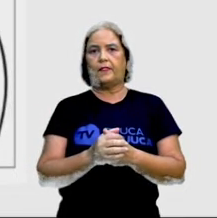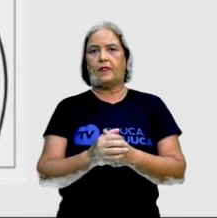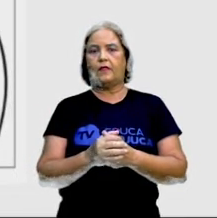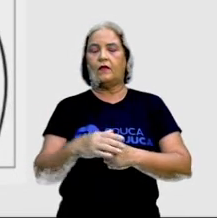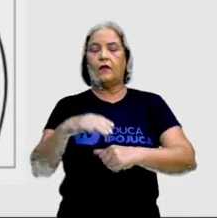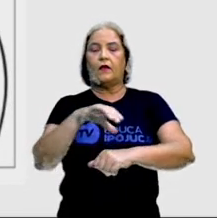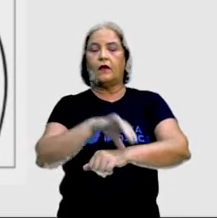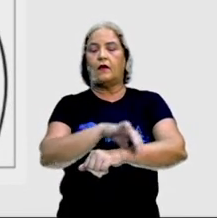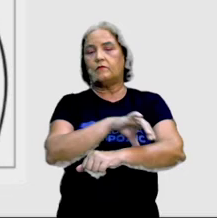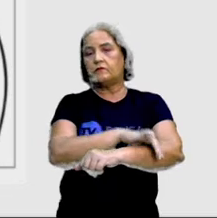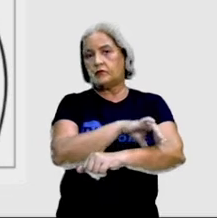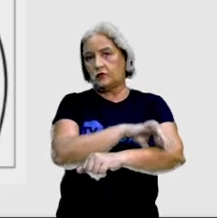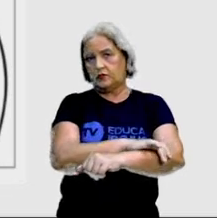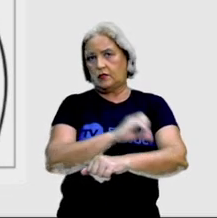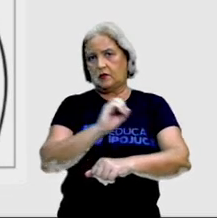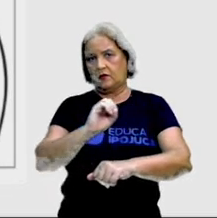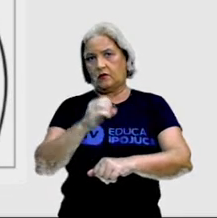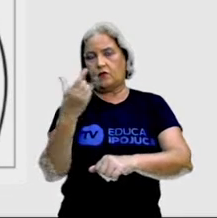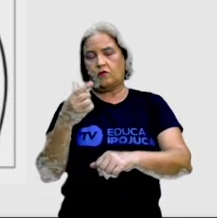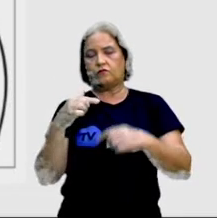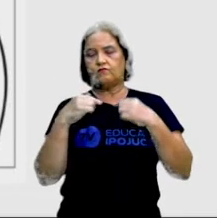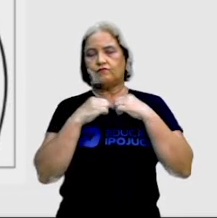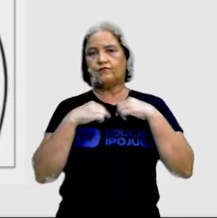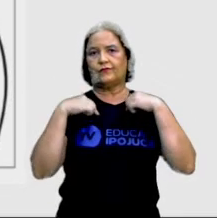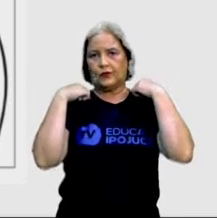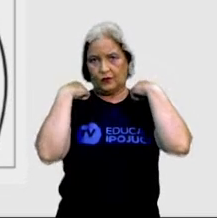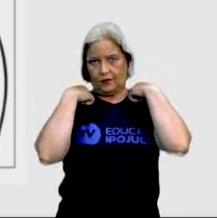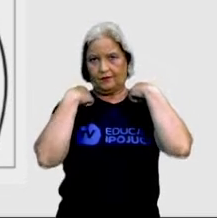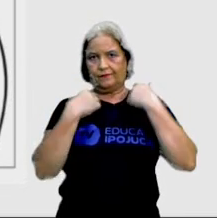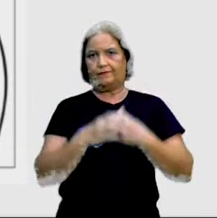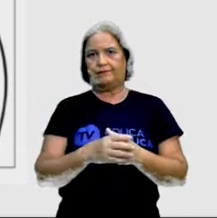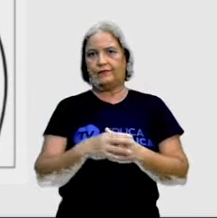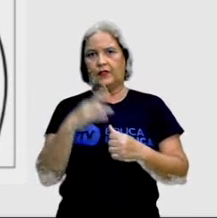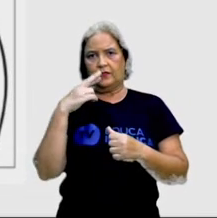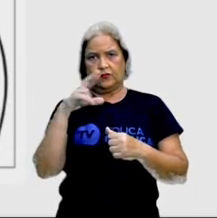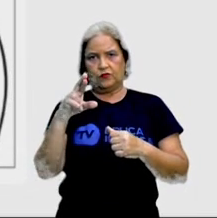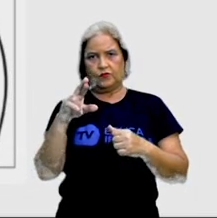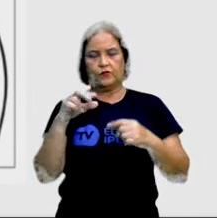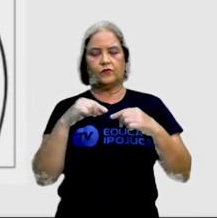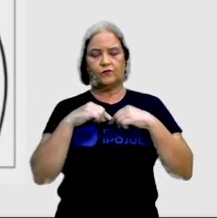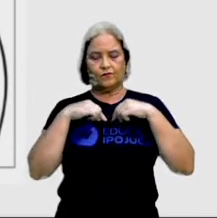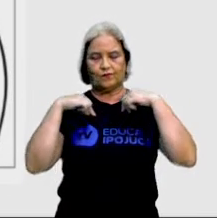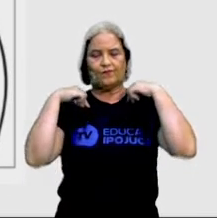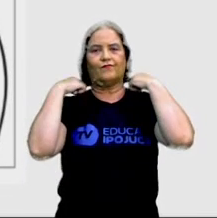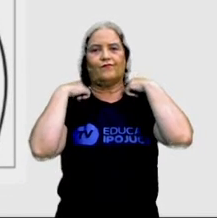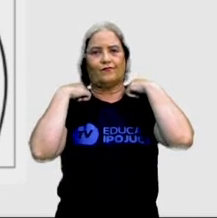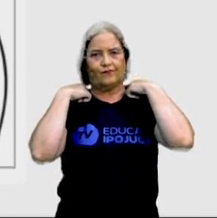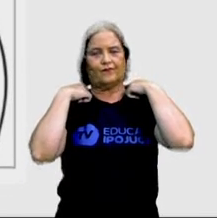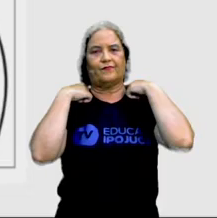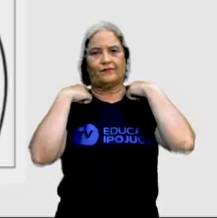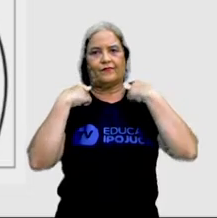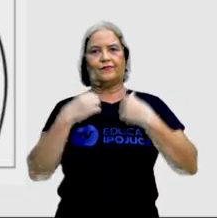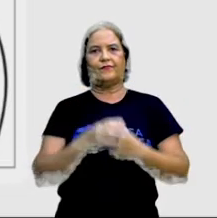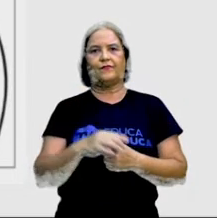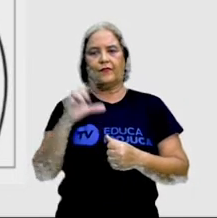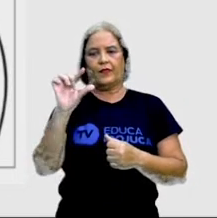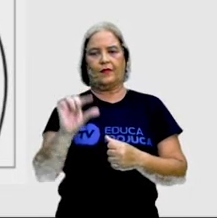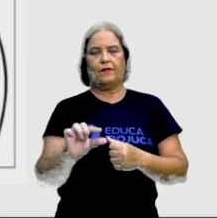e não as pulseiras Ouçam escolares os colares né isso muito bem